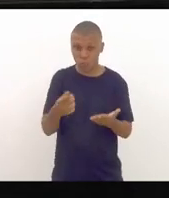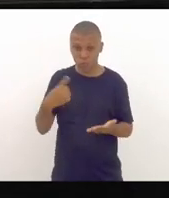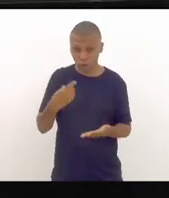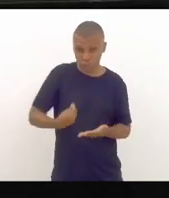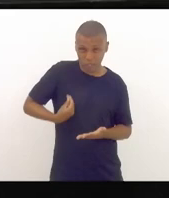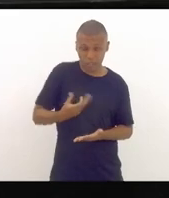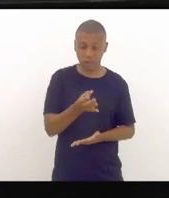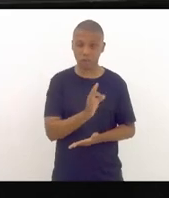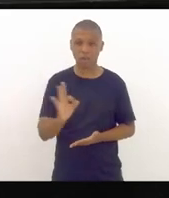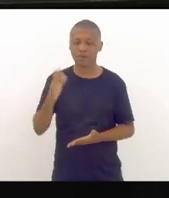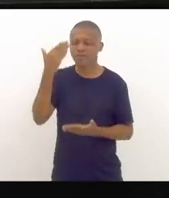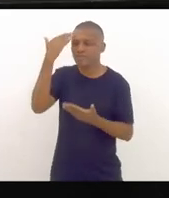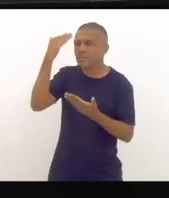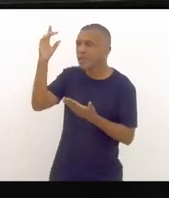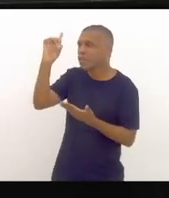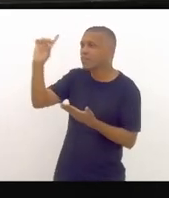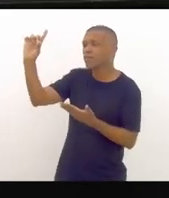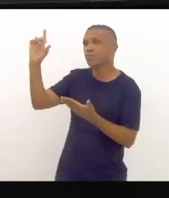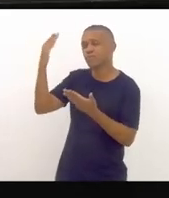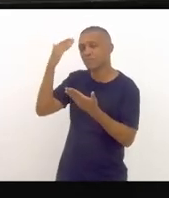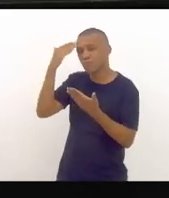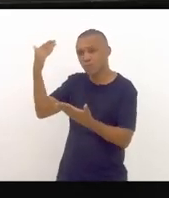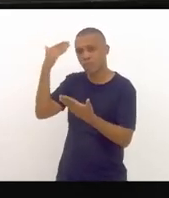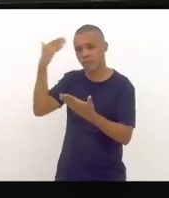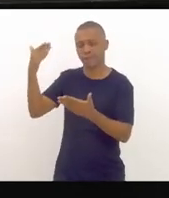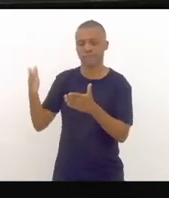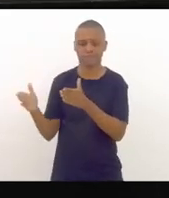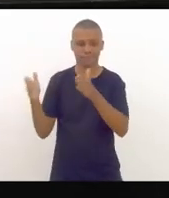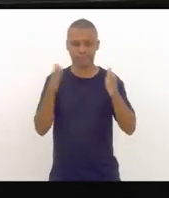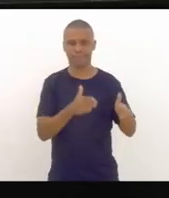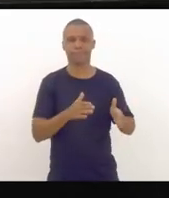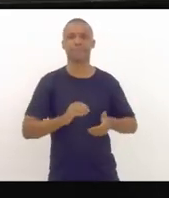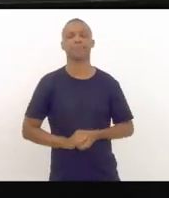meu pai. Muito obrigado, senhor. Quero aqui